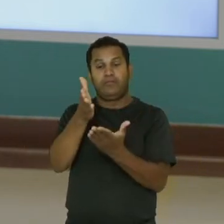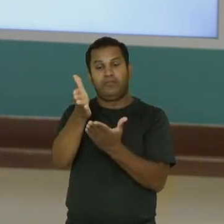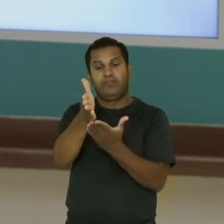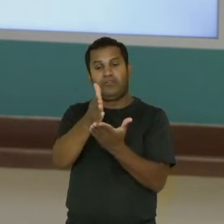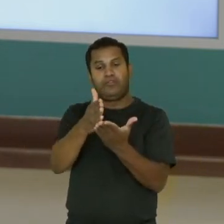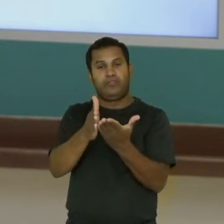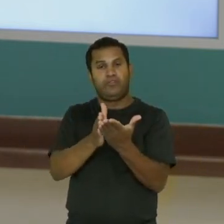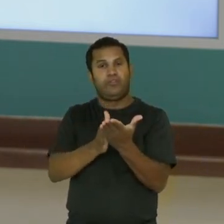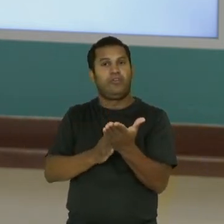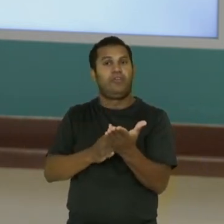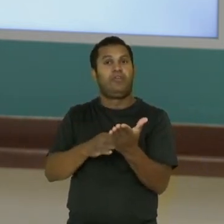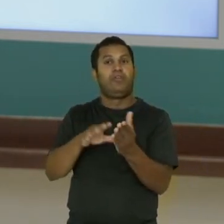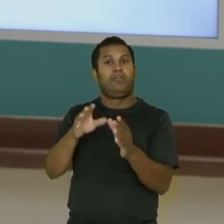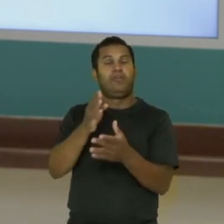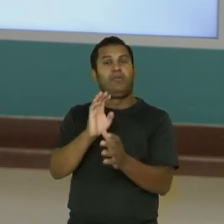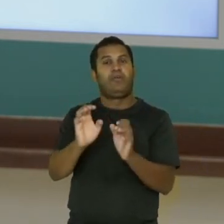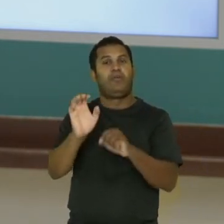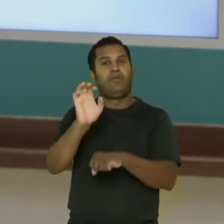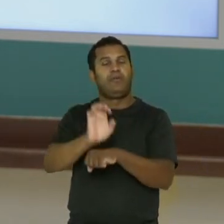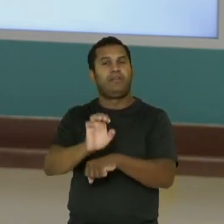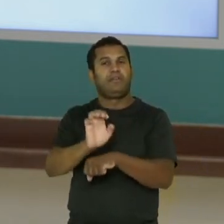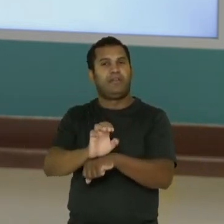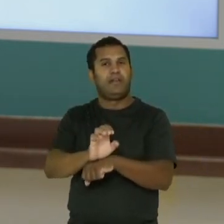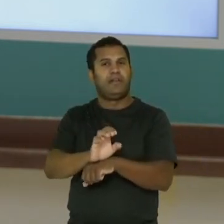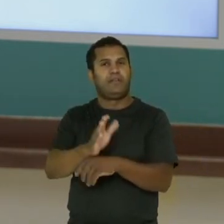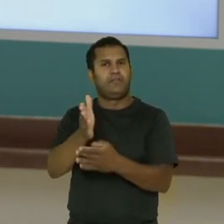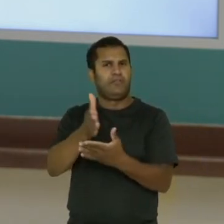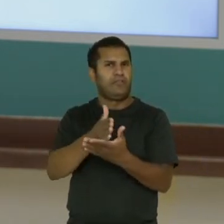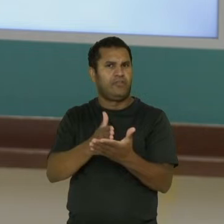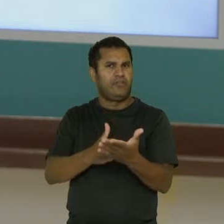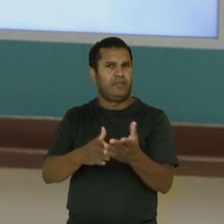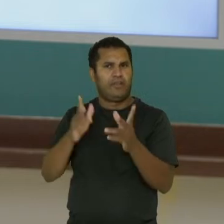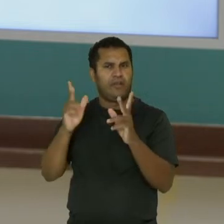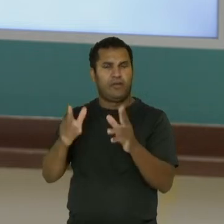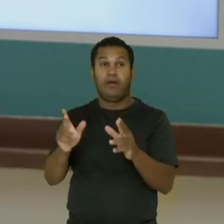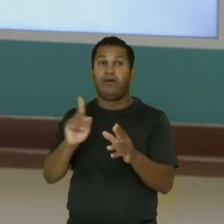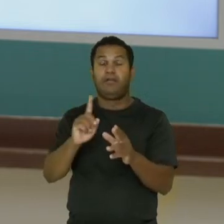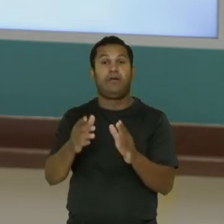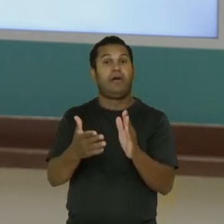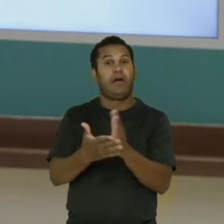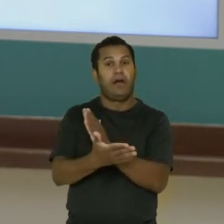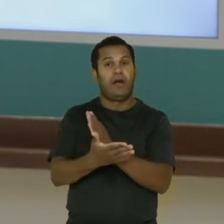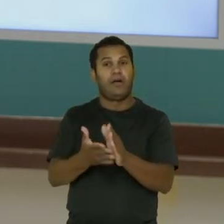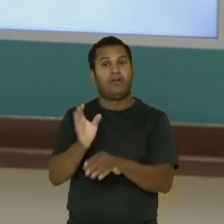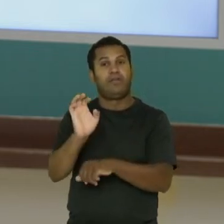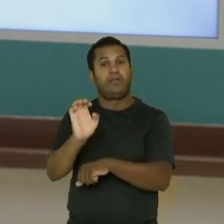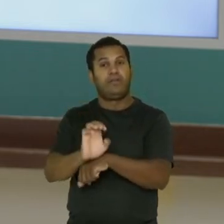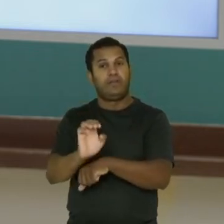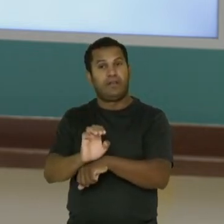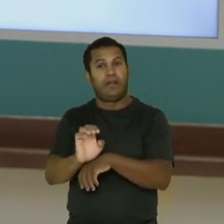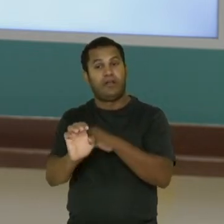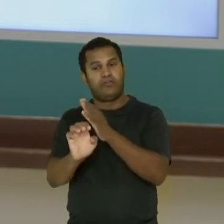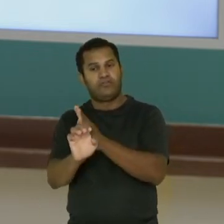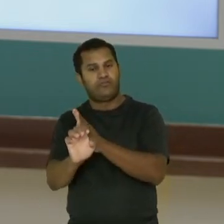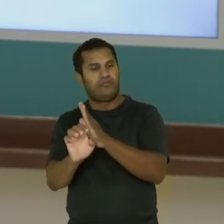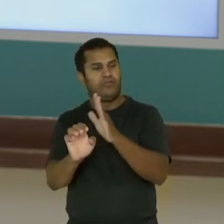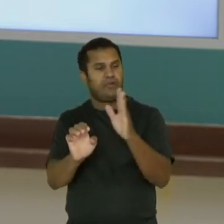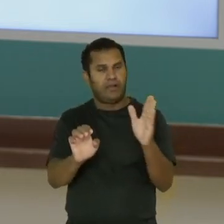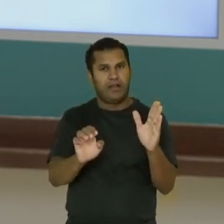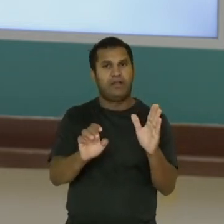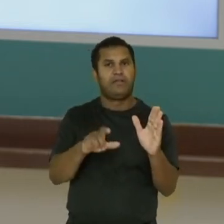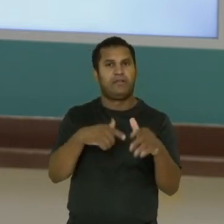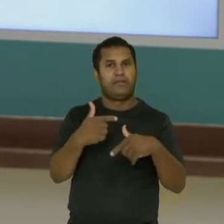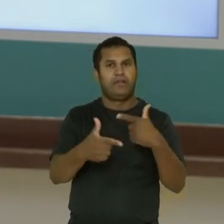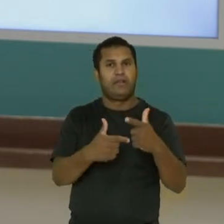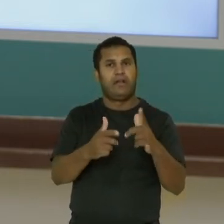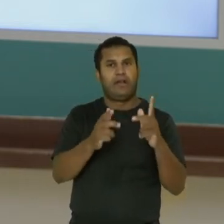pode ter diferentes atividades econômicas e por isso cada parte ficou ali pertencendo a uma região